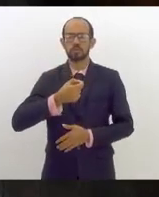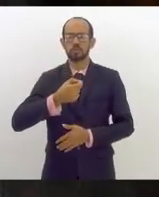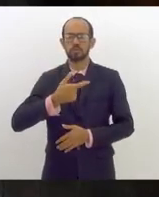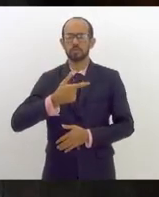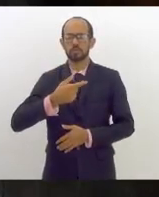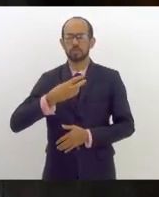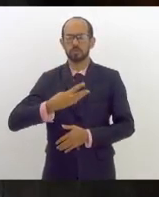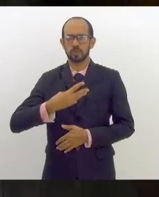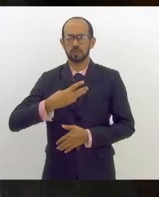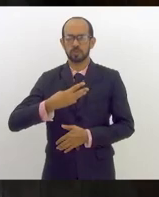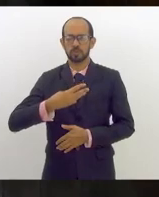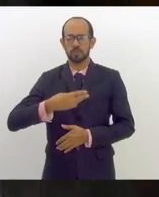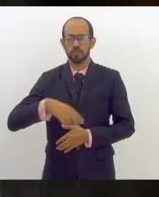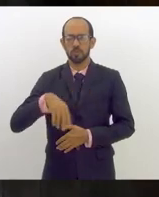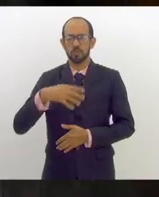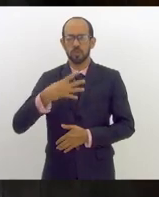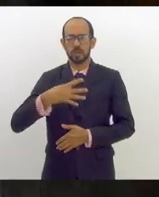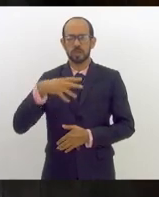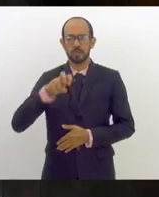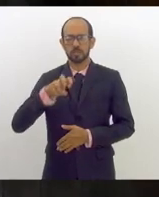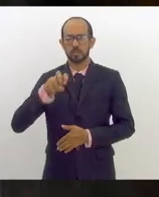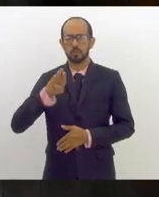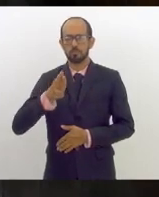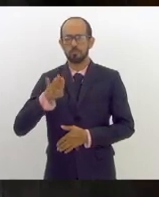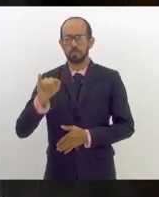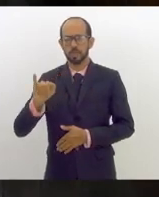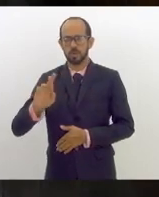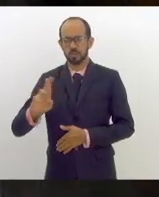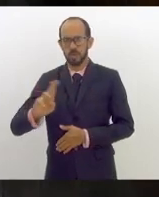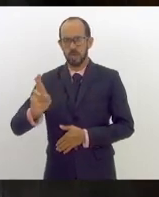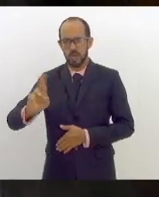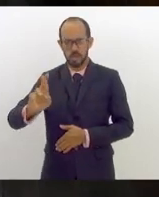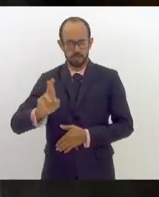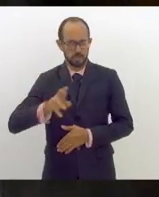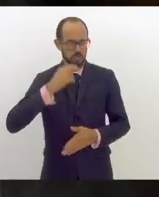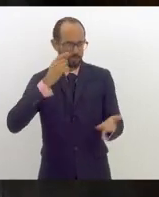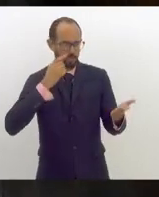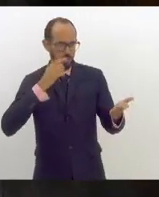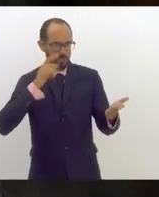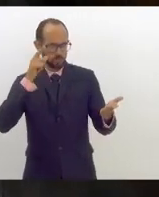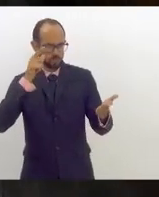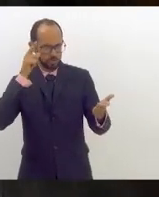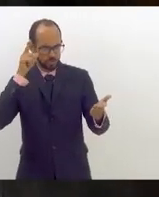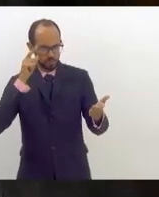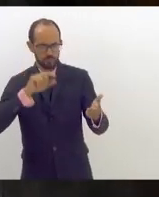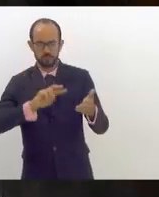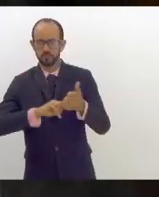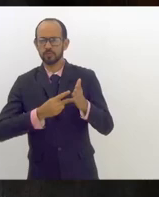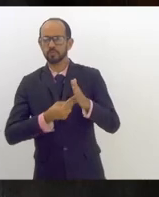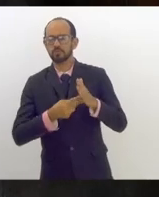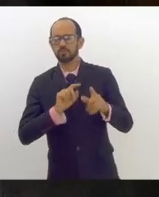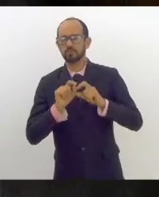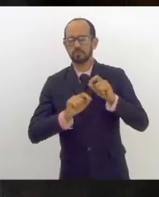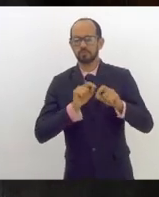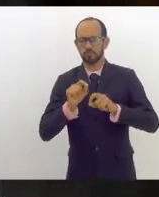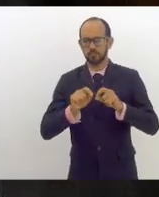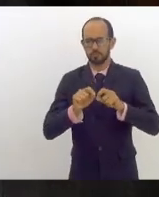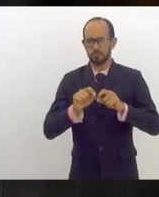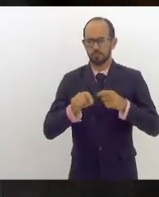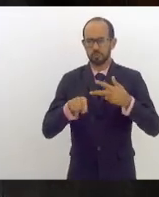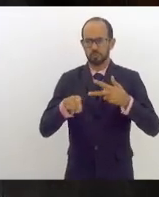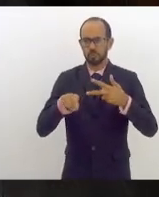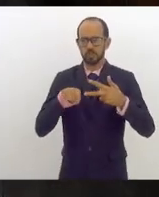em 45 bilhões de reais deputada Lucinha isto quer dizer que o poder